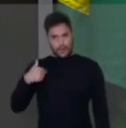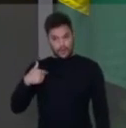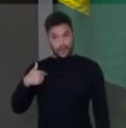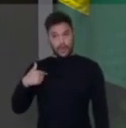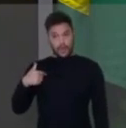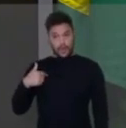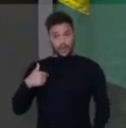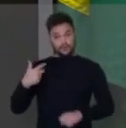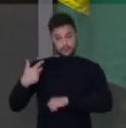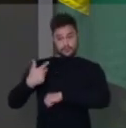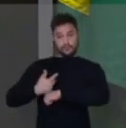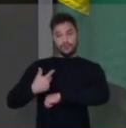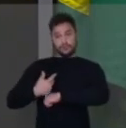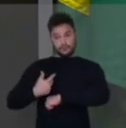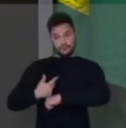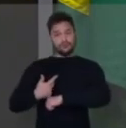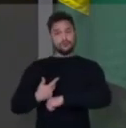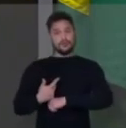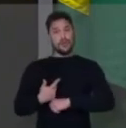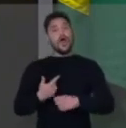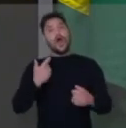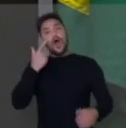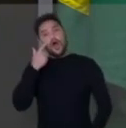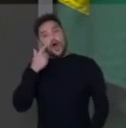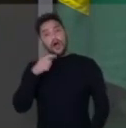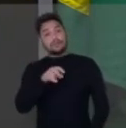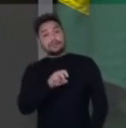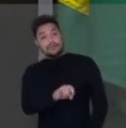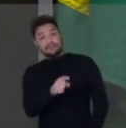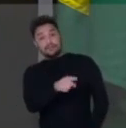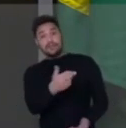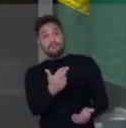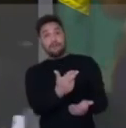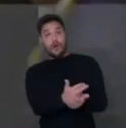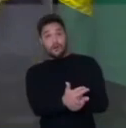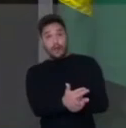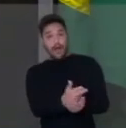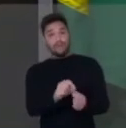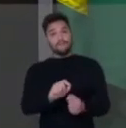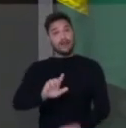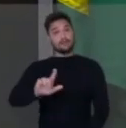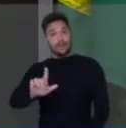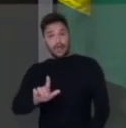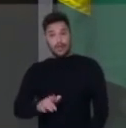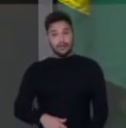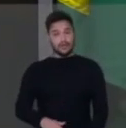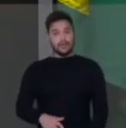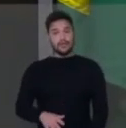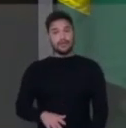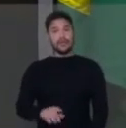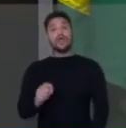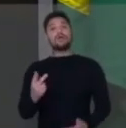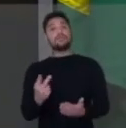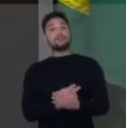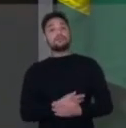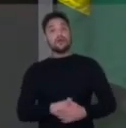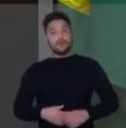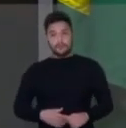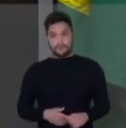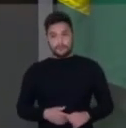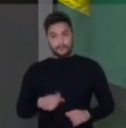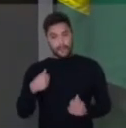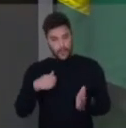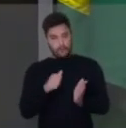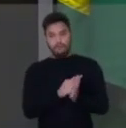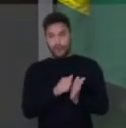um vídeo dizendo, olha, quando você for roubado, faz o L, e sabe o que aconteceu? Vou ter que pagar uma multa